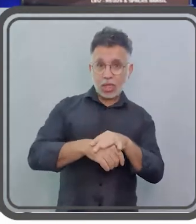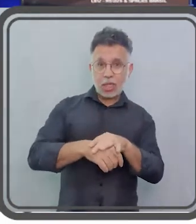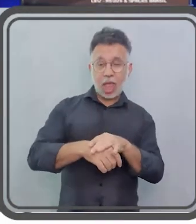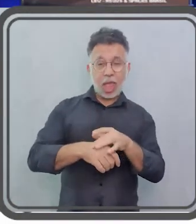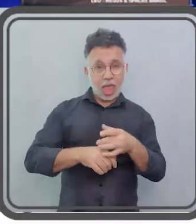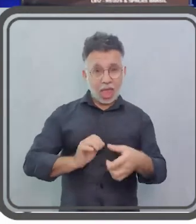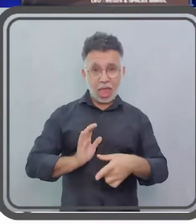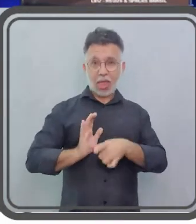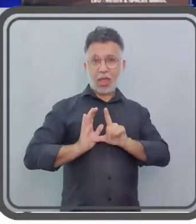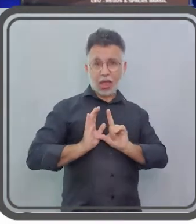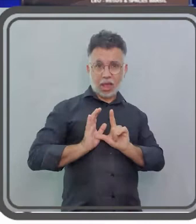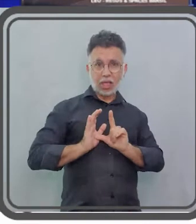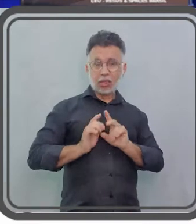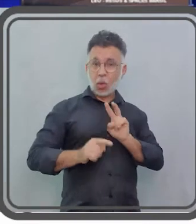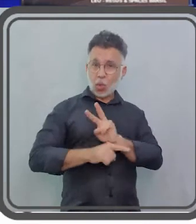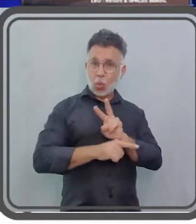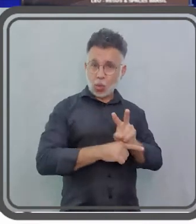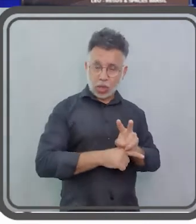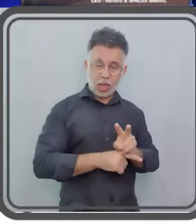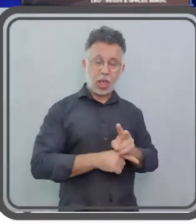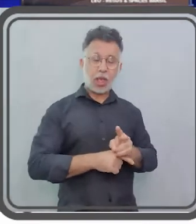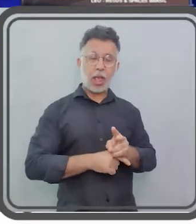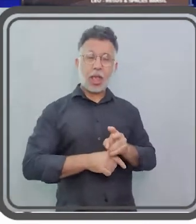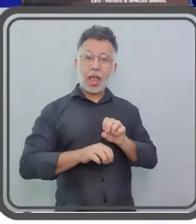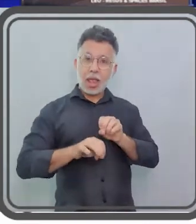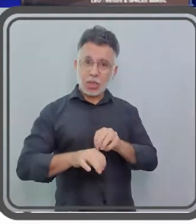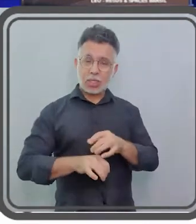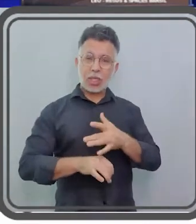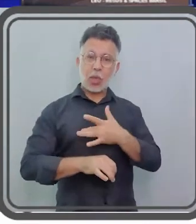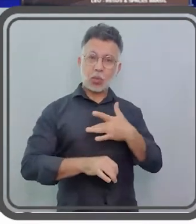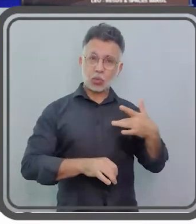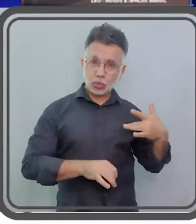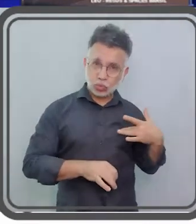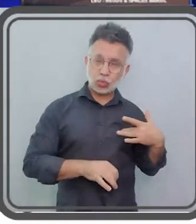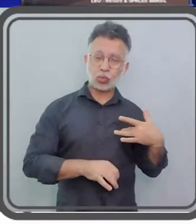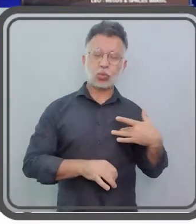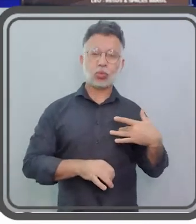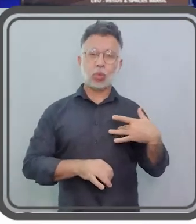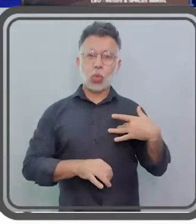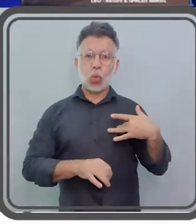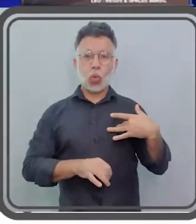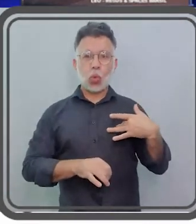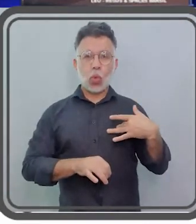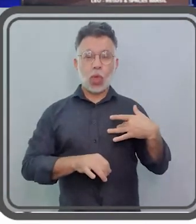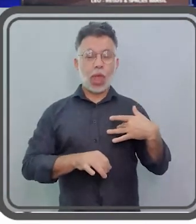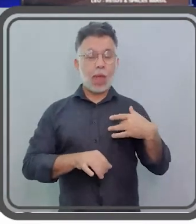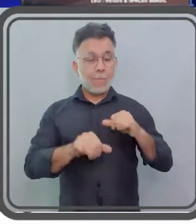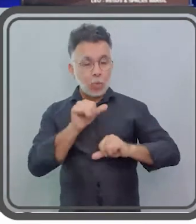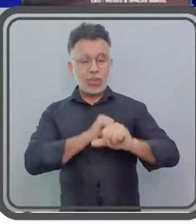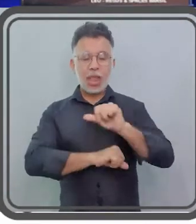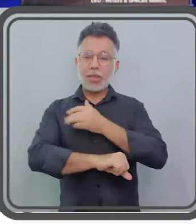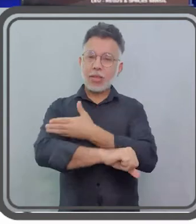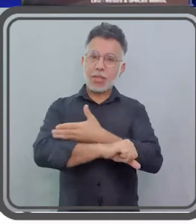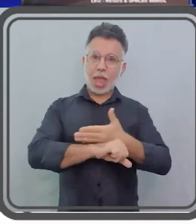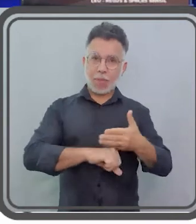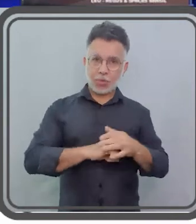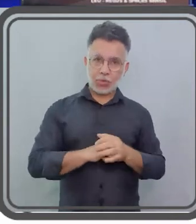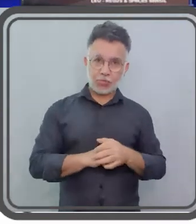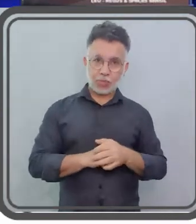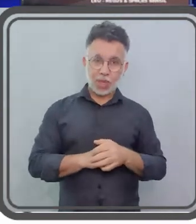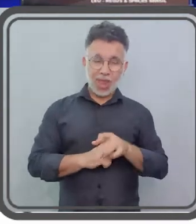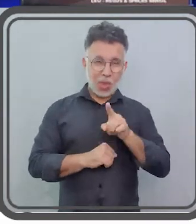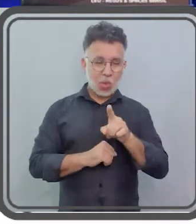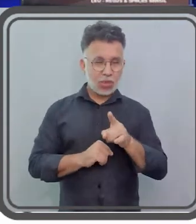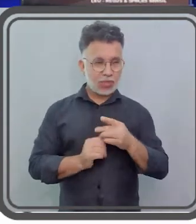preventiva, através de nutrição, educação, prevenção, mudança de hábitos. Quando você começa